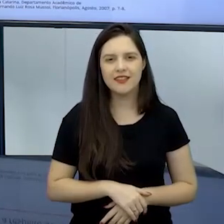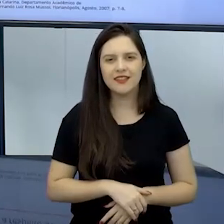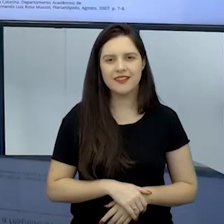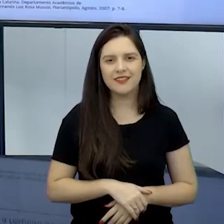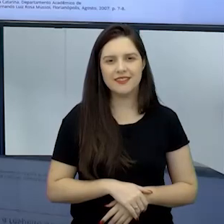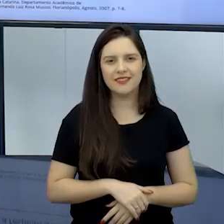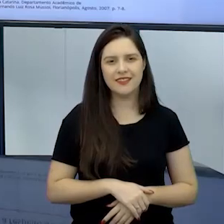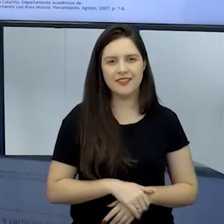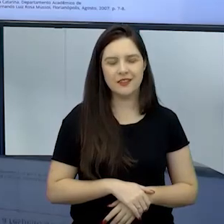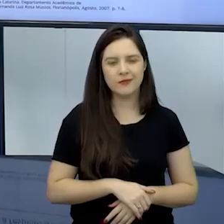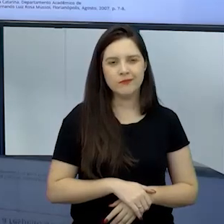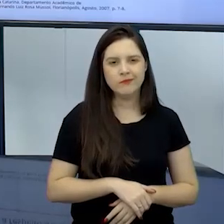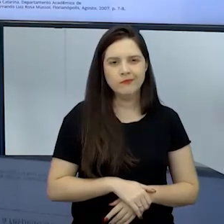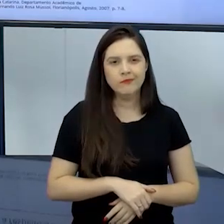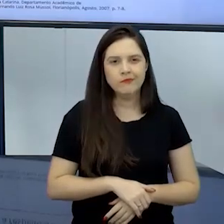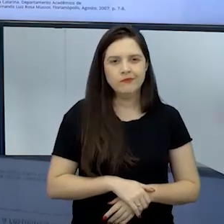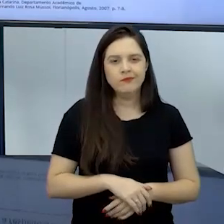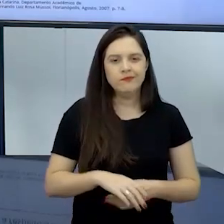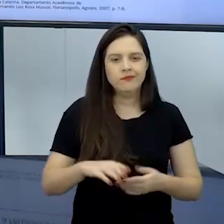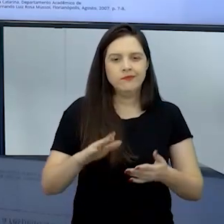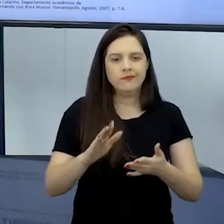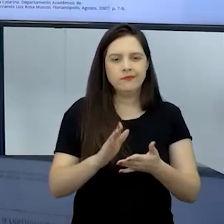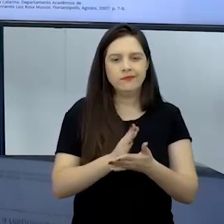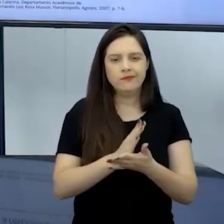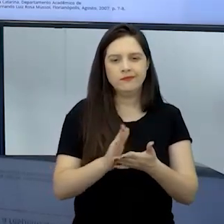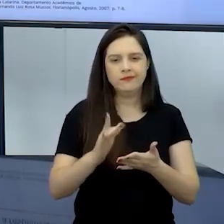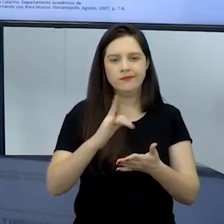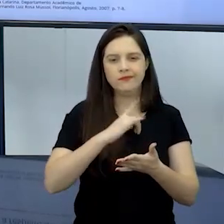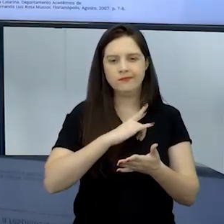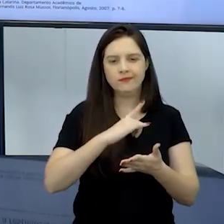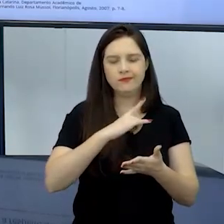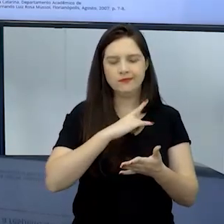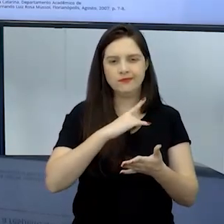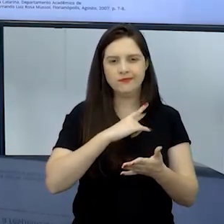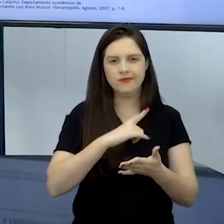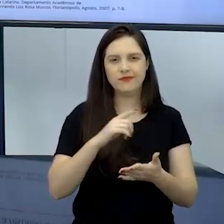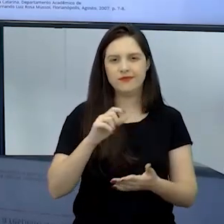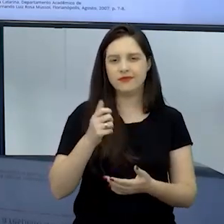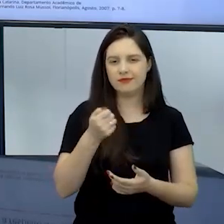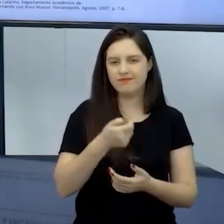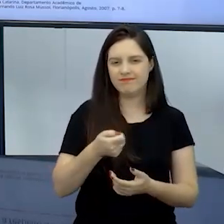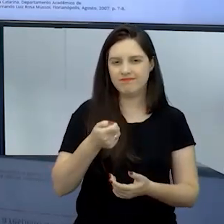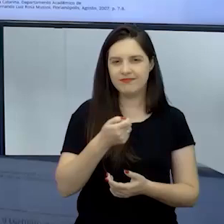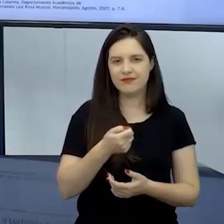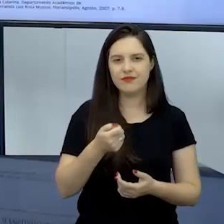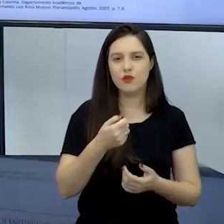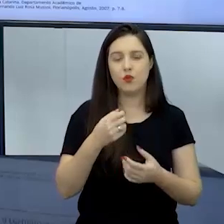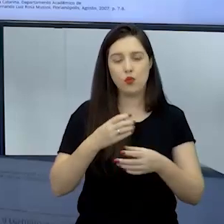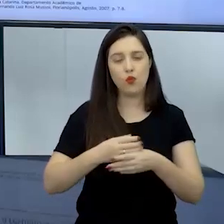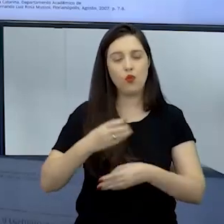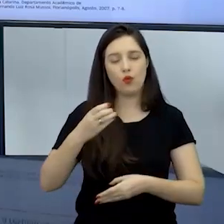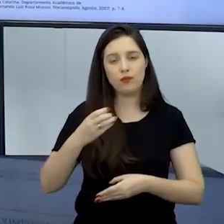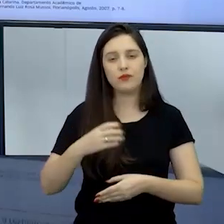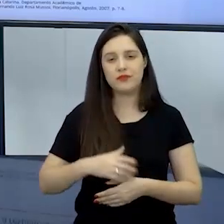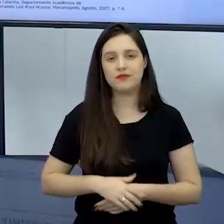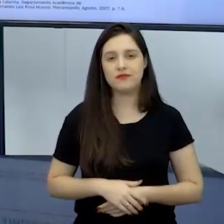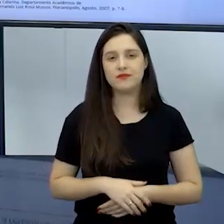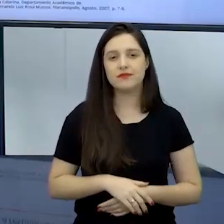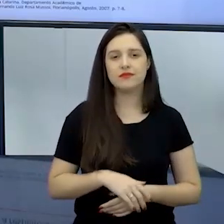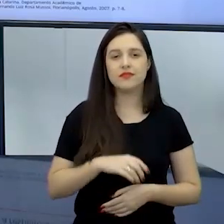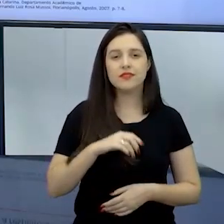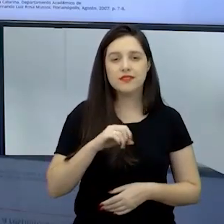ali nesse materialzinho aqui, ó. Testei no nosso passador. Isso e eu aí. testei no copo. Se o copo tivesse